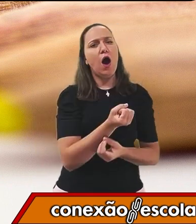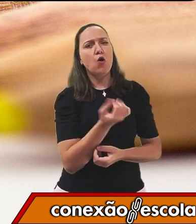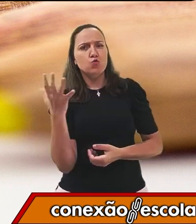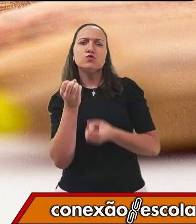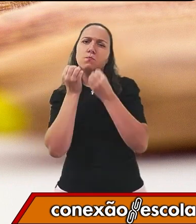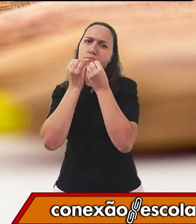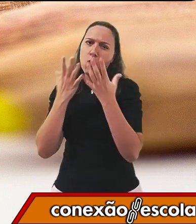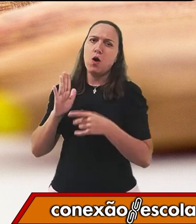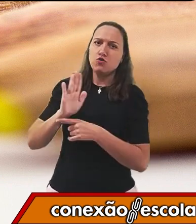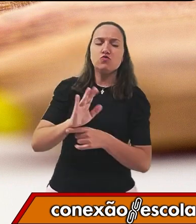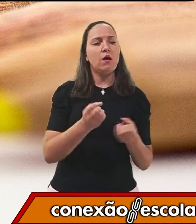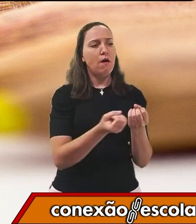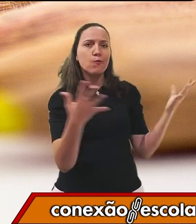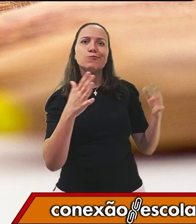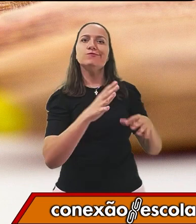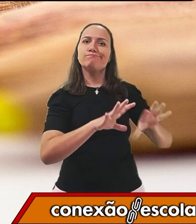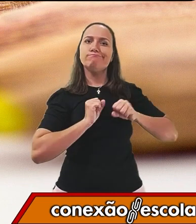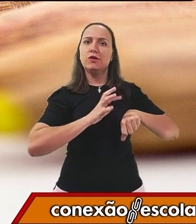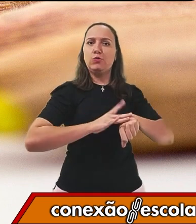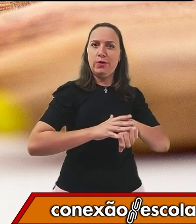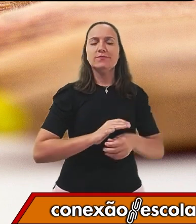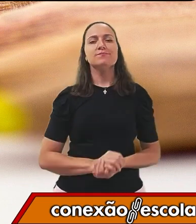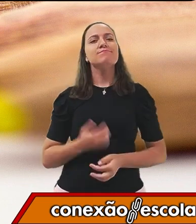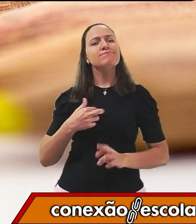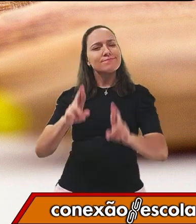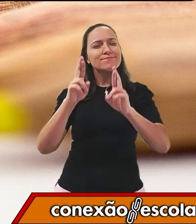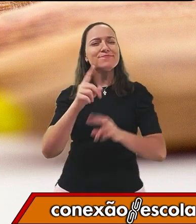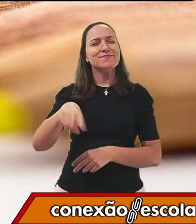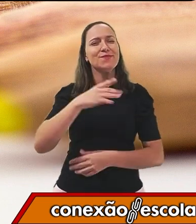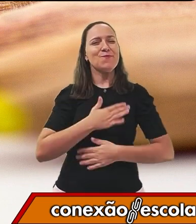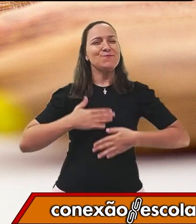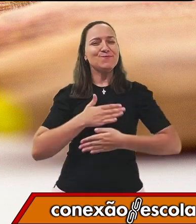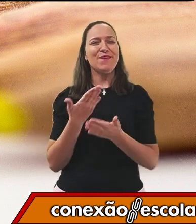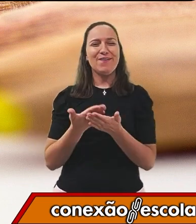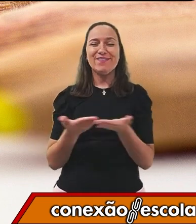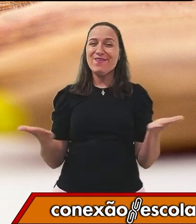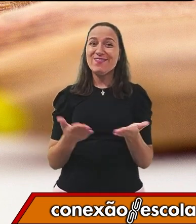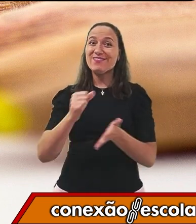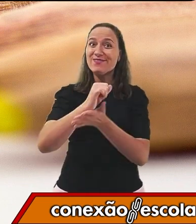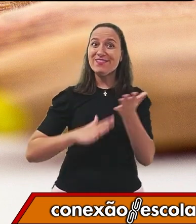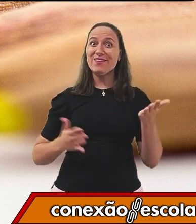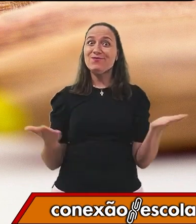causam doenças. Espero que tenham gostado da aula de hoje e as atividades dessa aula você